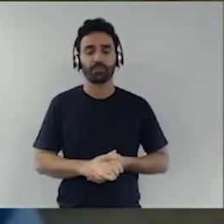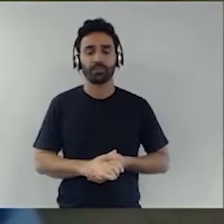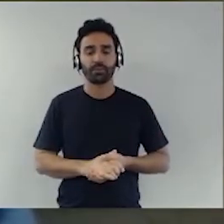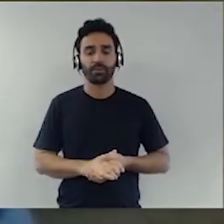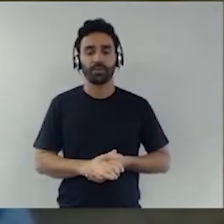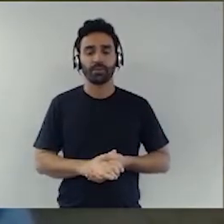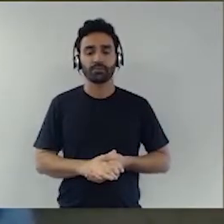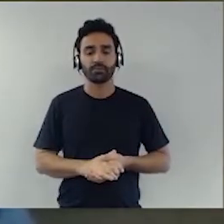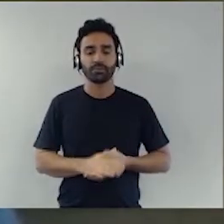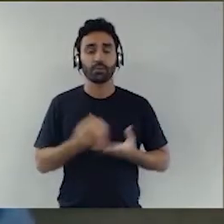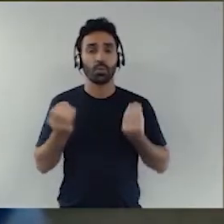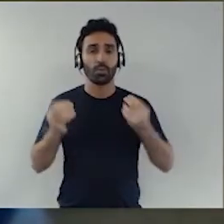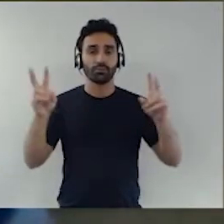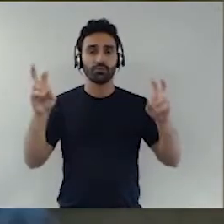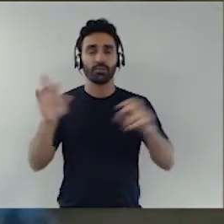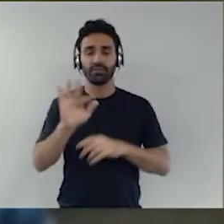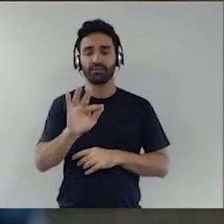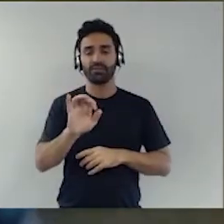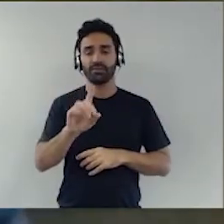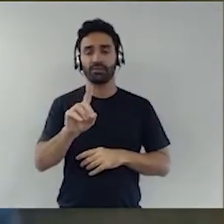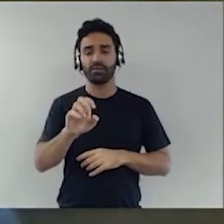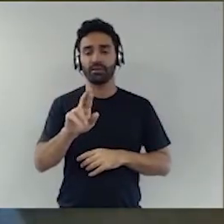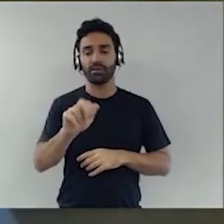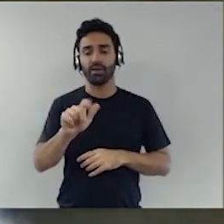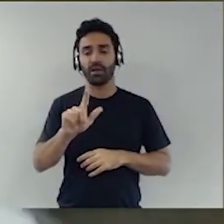a essa questão do federalismo,